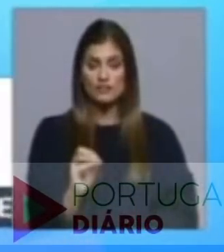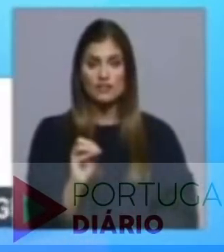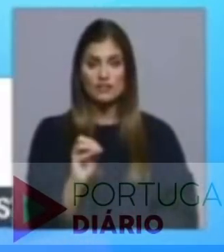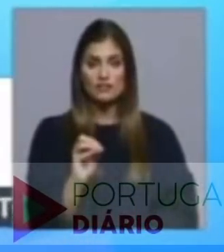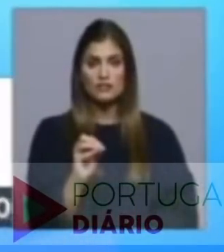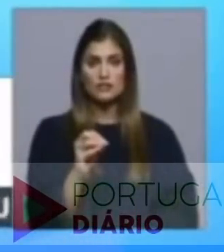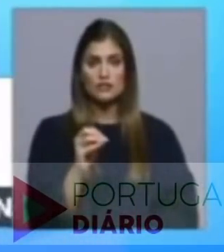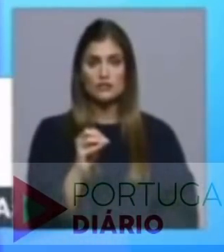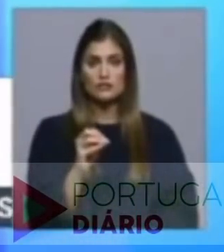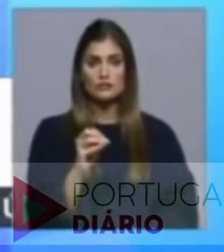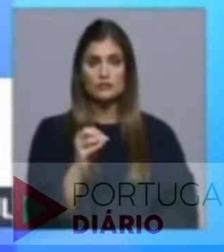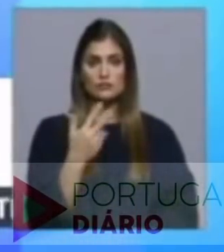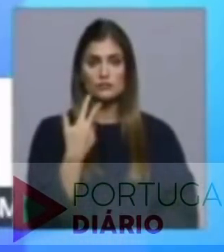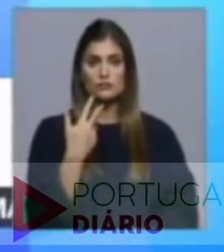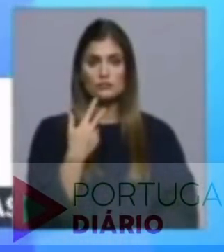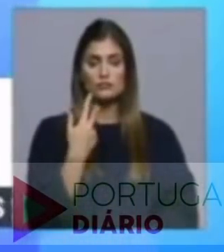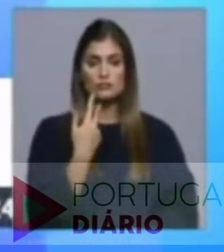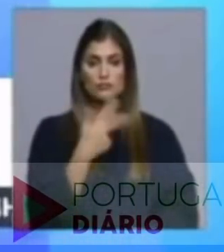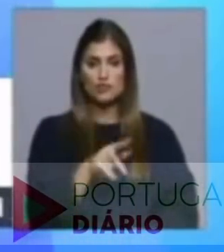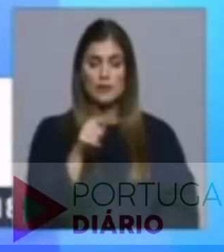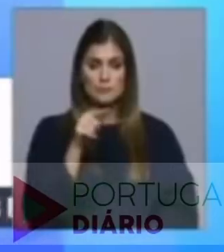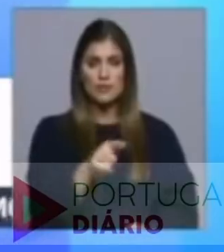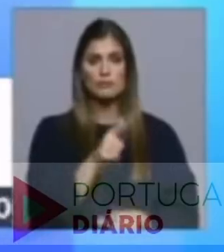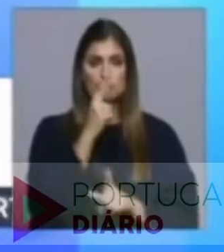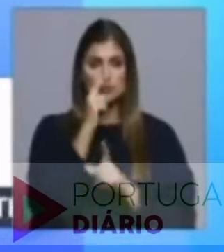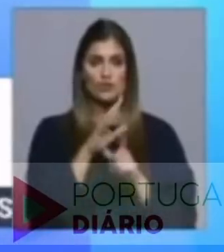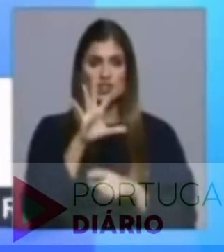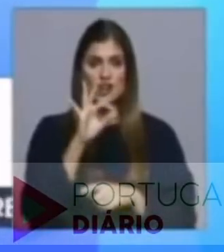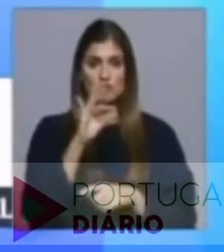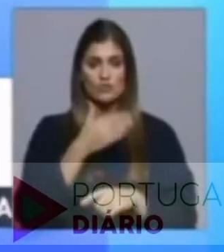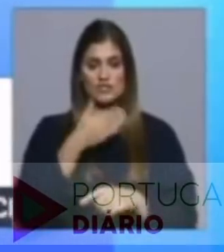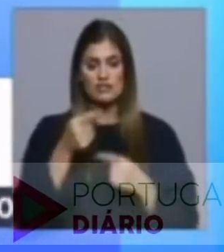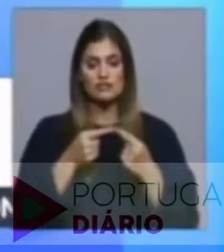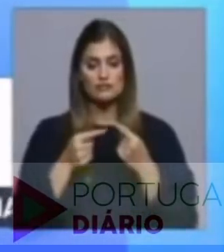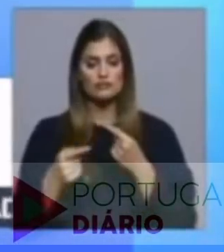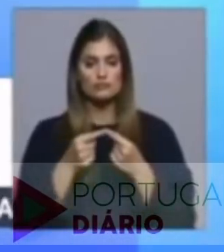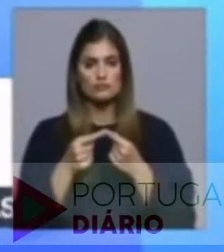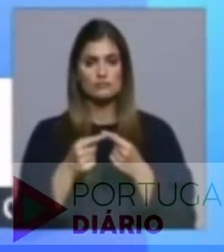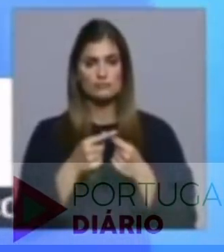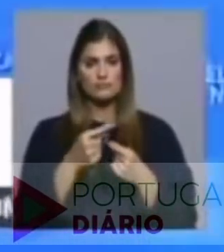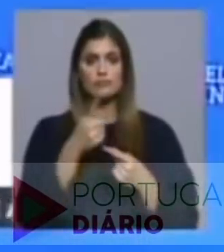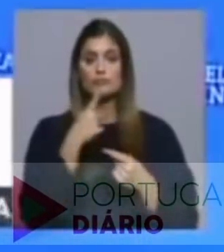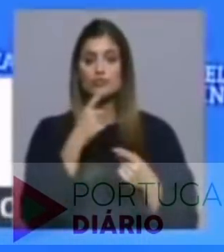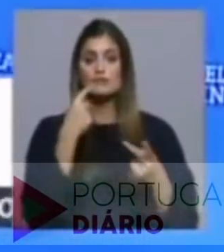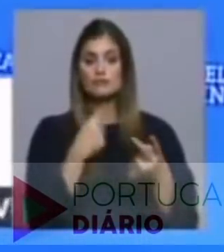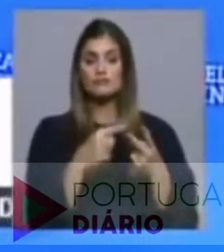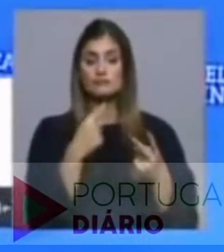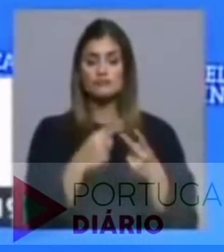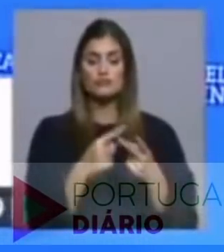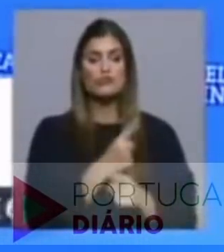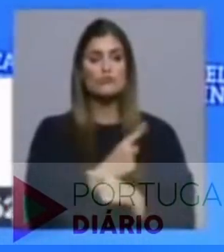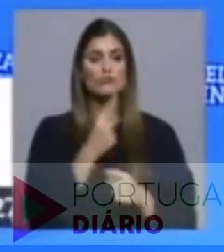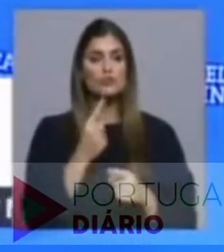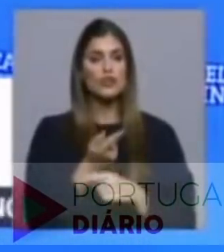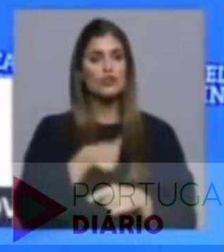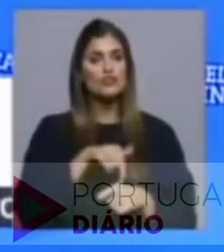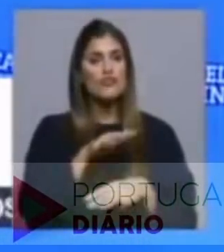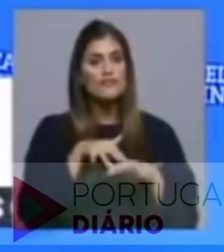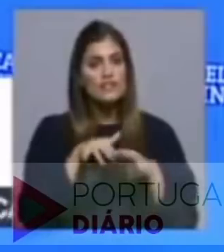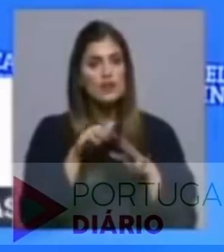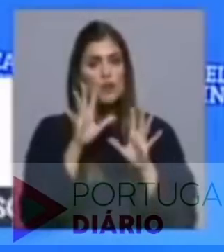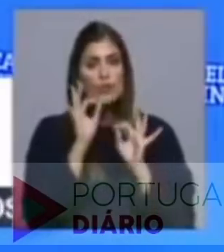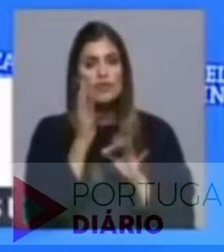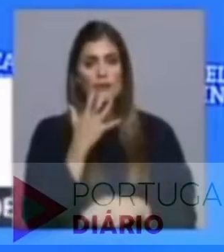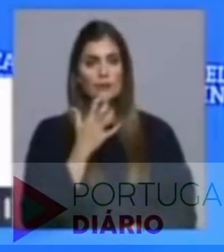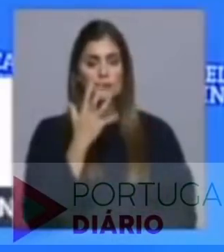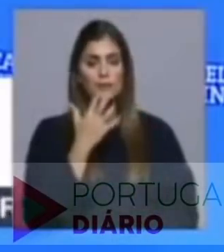por 100, novos casos por 100 mil habitantes a 14 dias. Segunda pergunta, porquê é que temos que o fazer com toda a